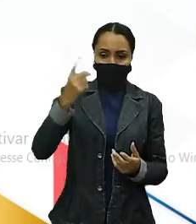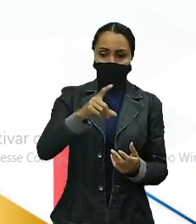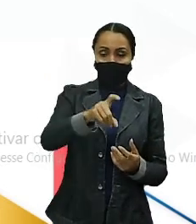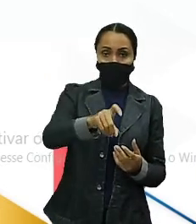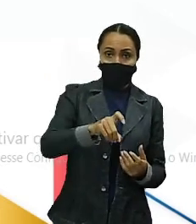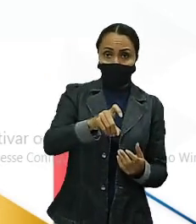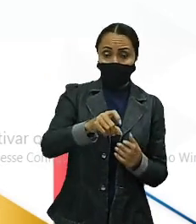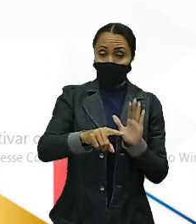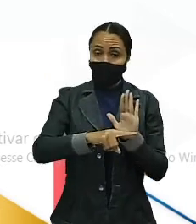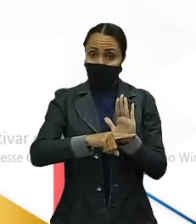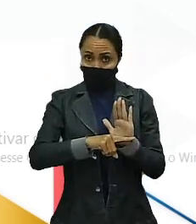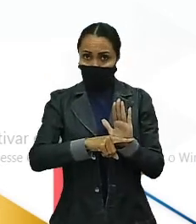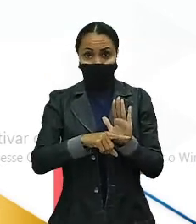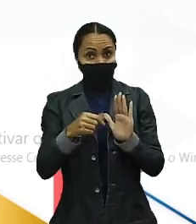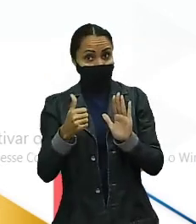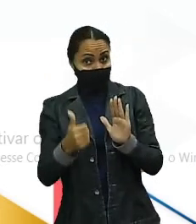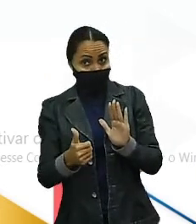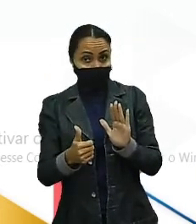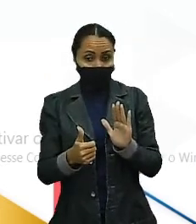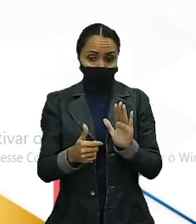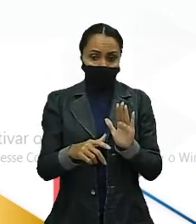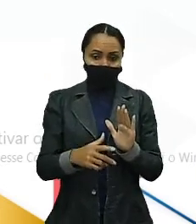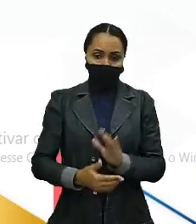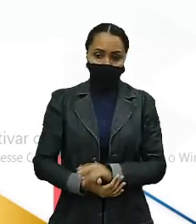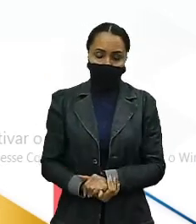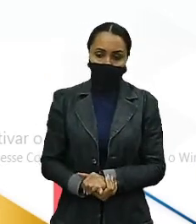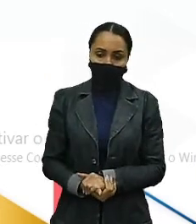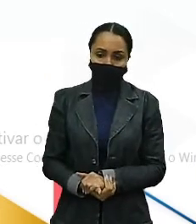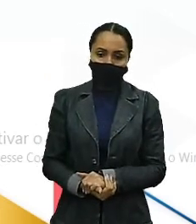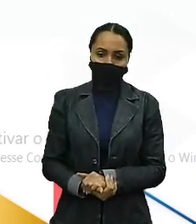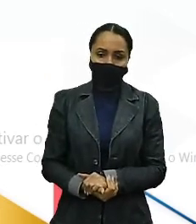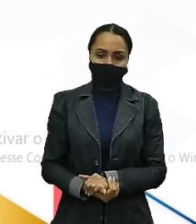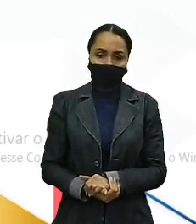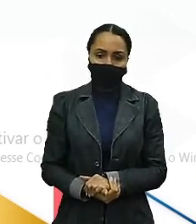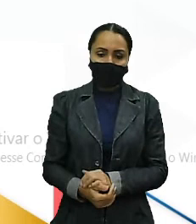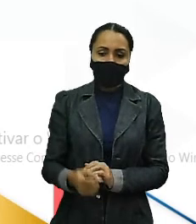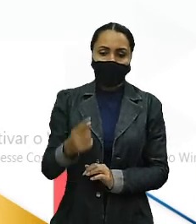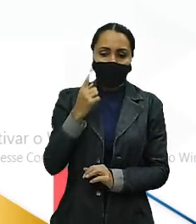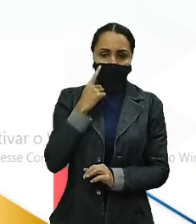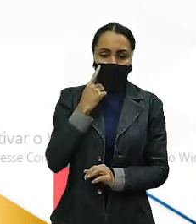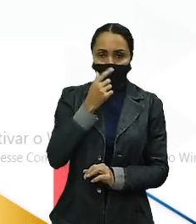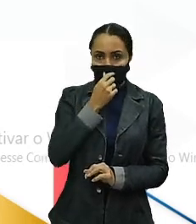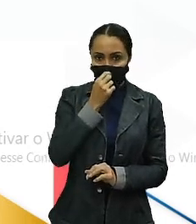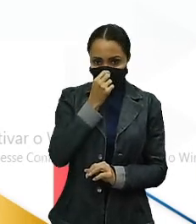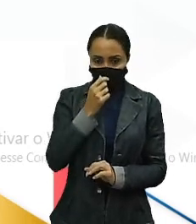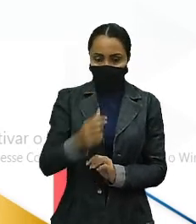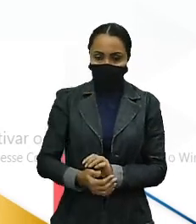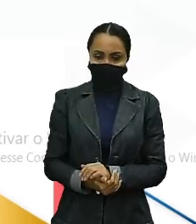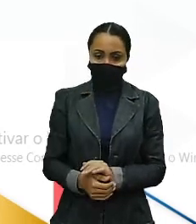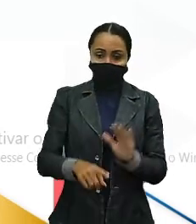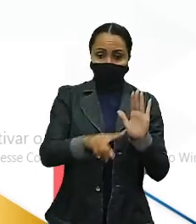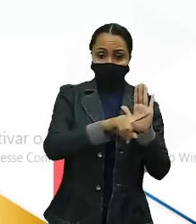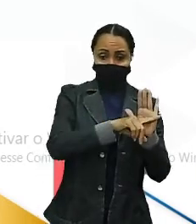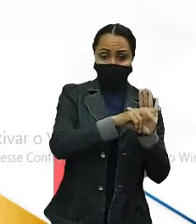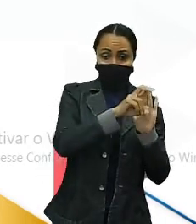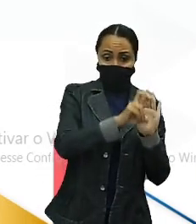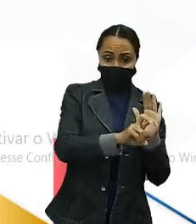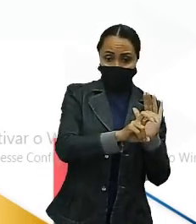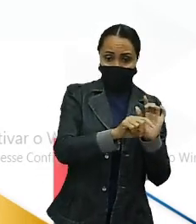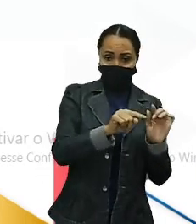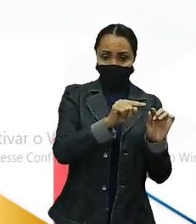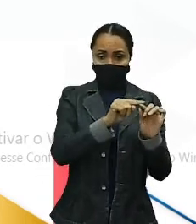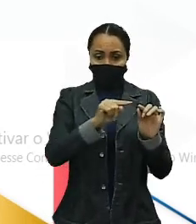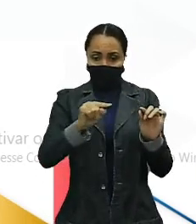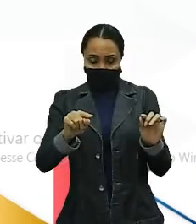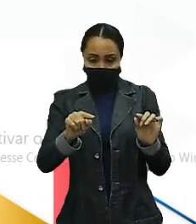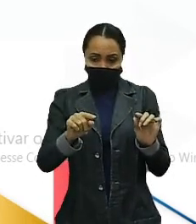ficou negativo, tá vendo? Por isso que quem alterou foi X, tá bom? Olha que ficou negativo. Era menos 5 no vértice C, passou a